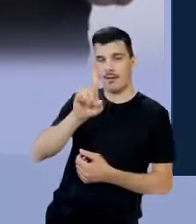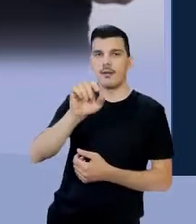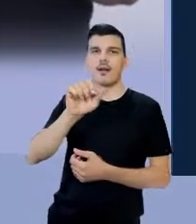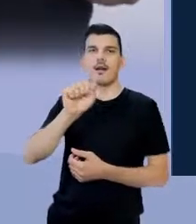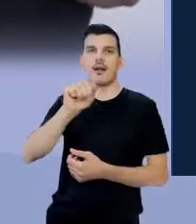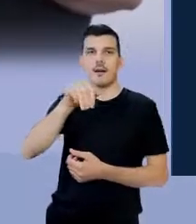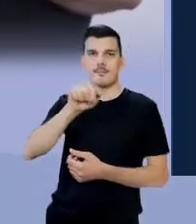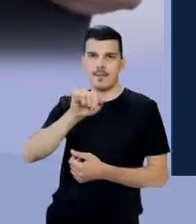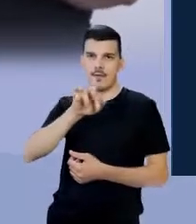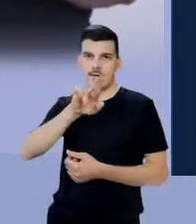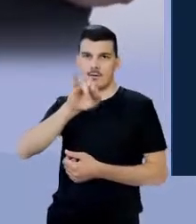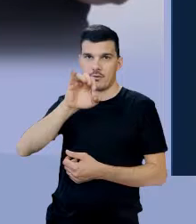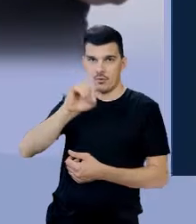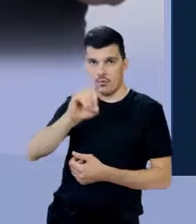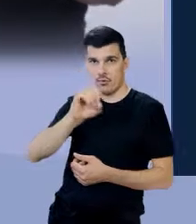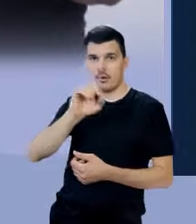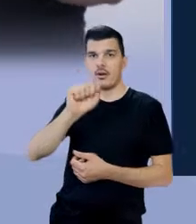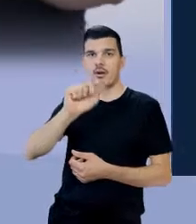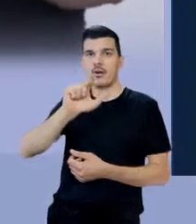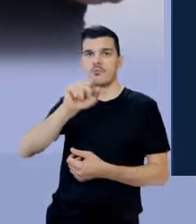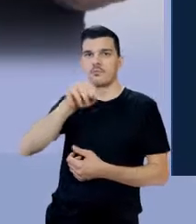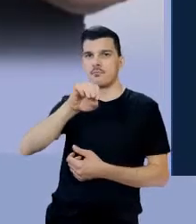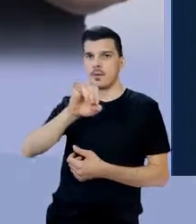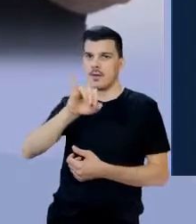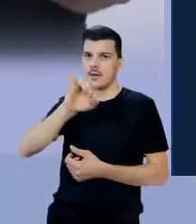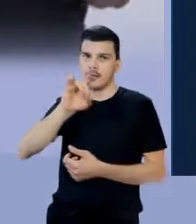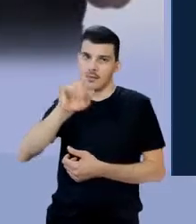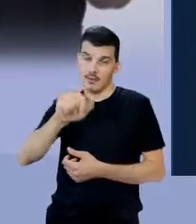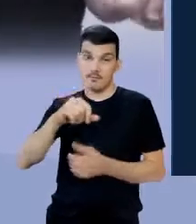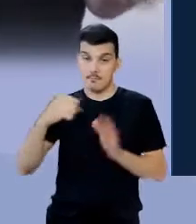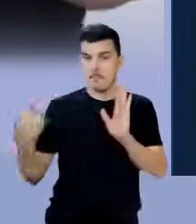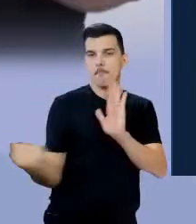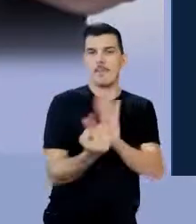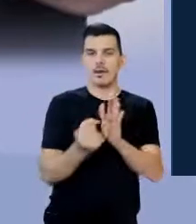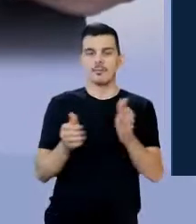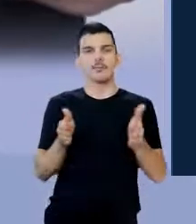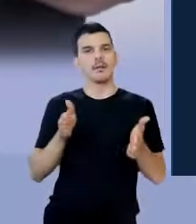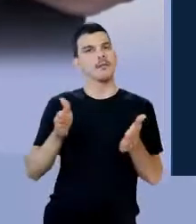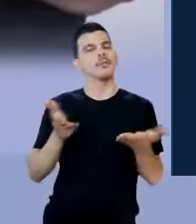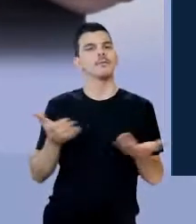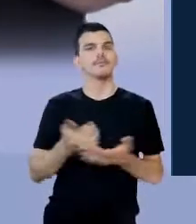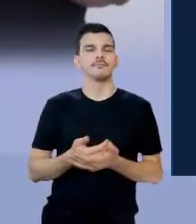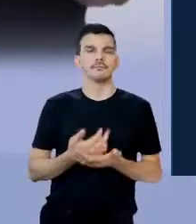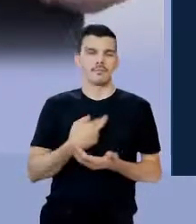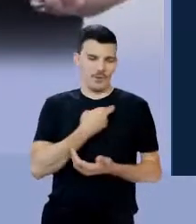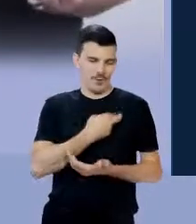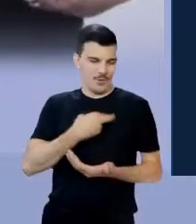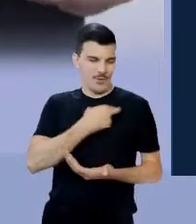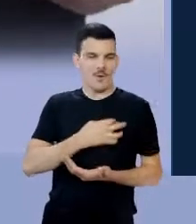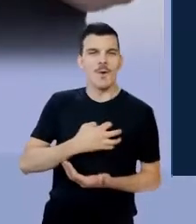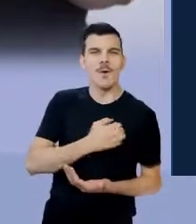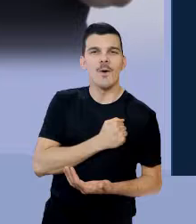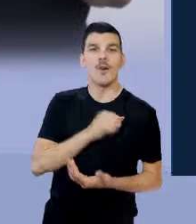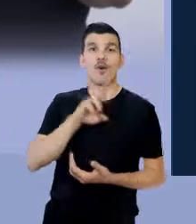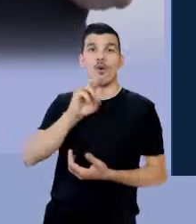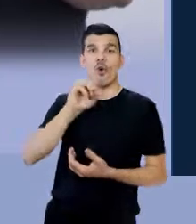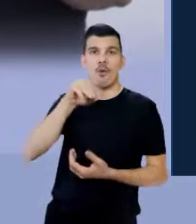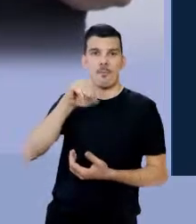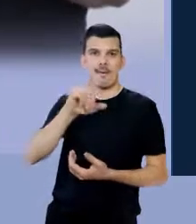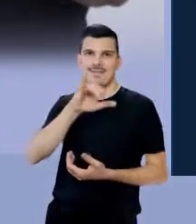essa obra, ele vai marcar inicialmente esse período. Os romances